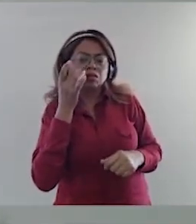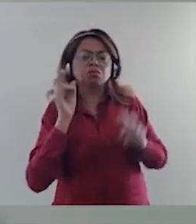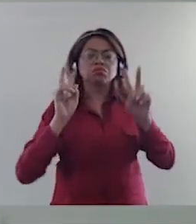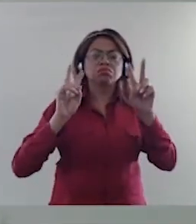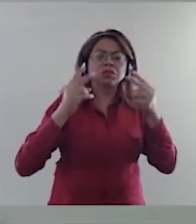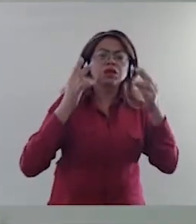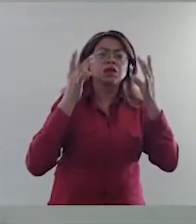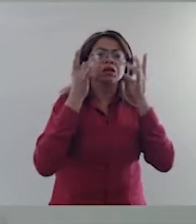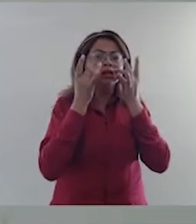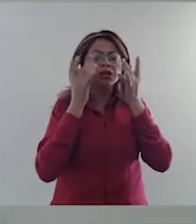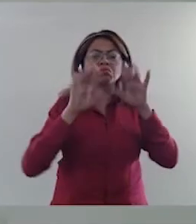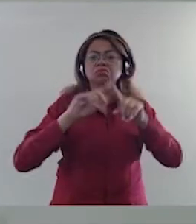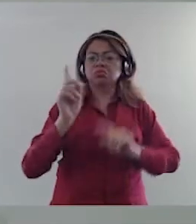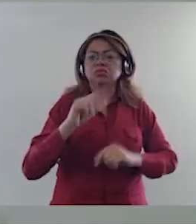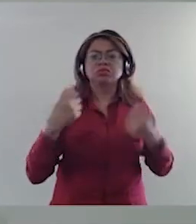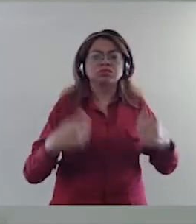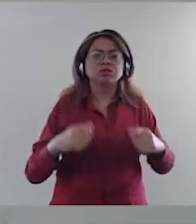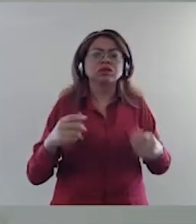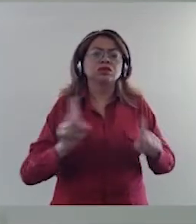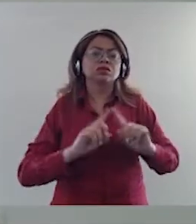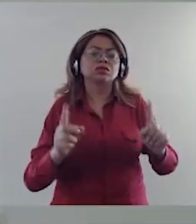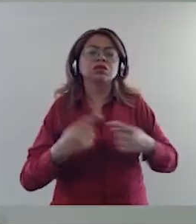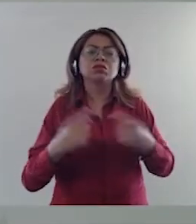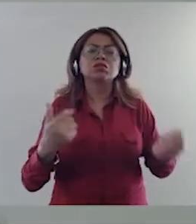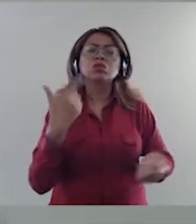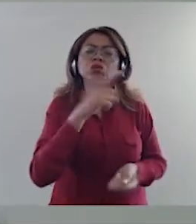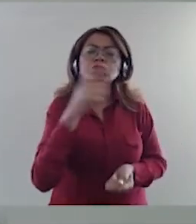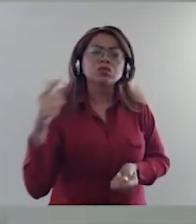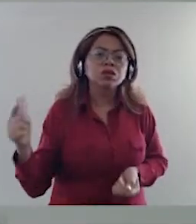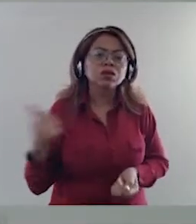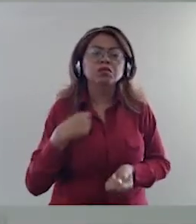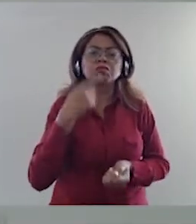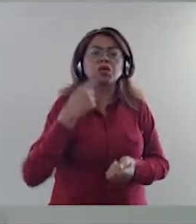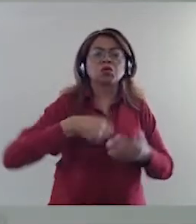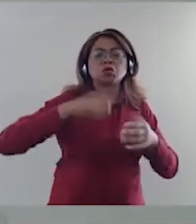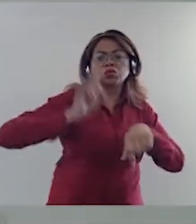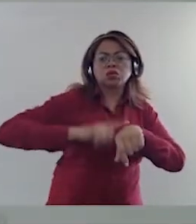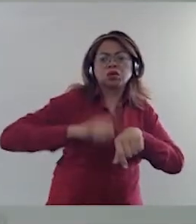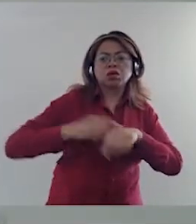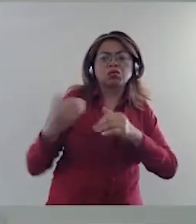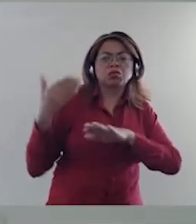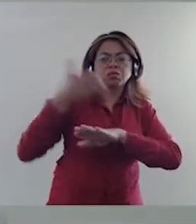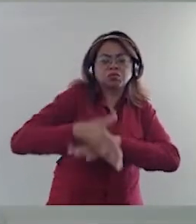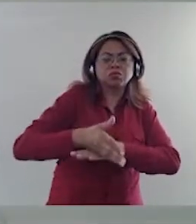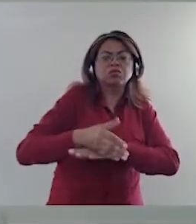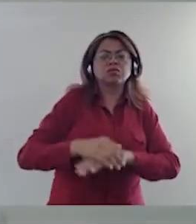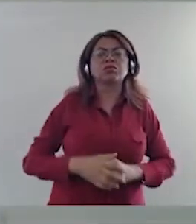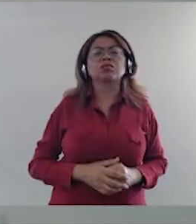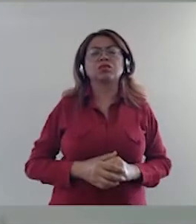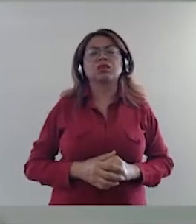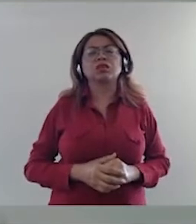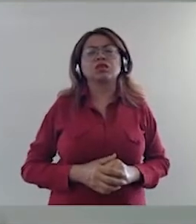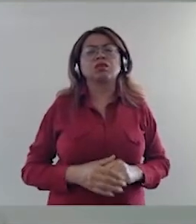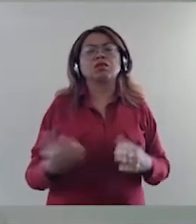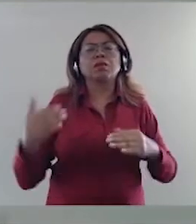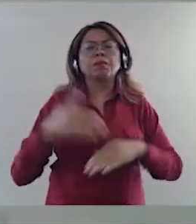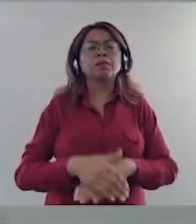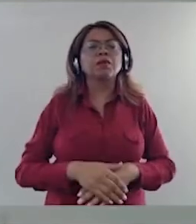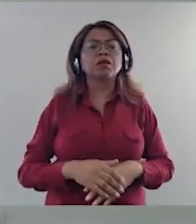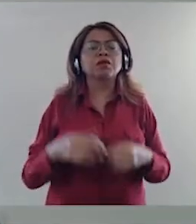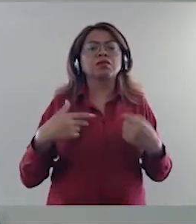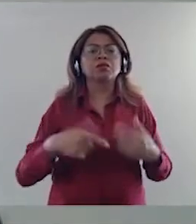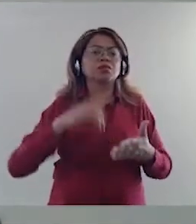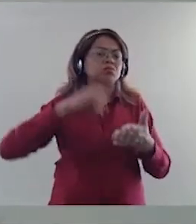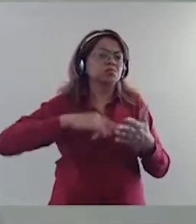sem prazos para a sua aplicação, sem prazo para essa